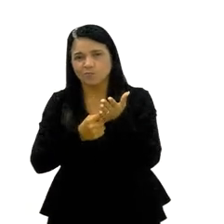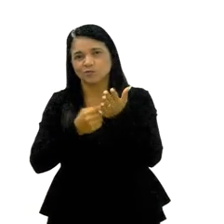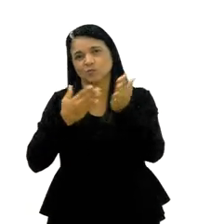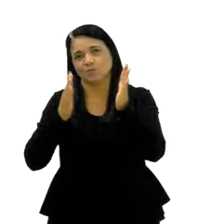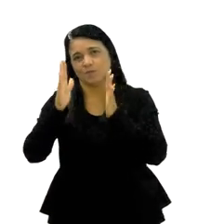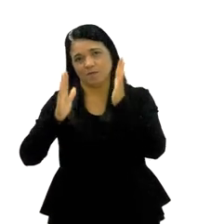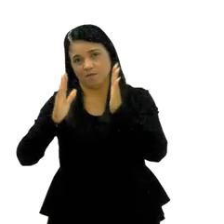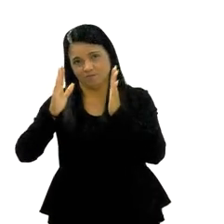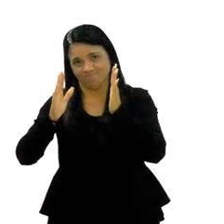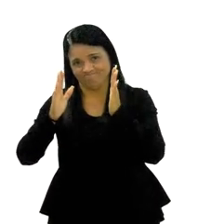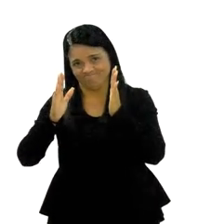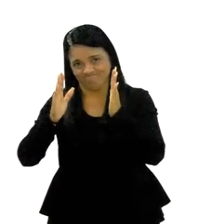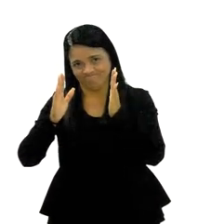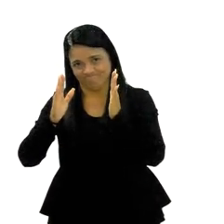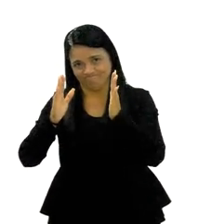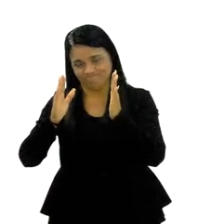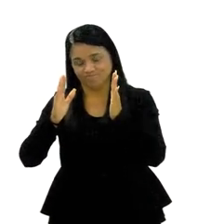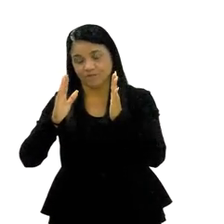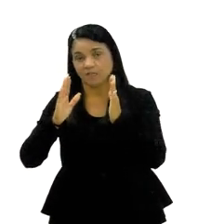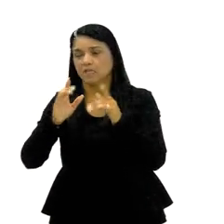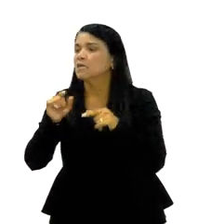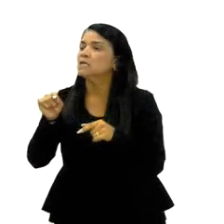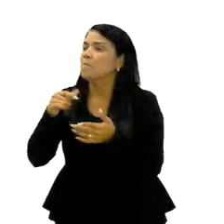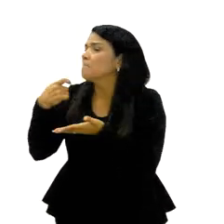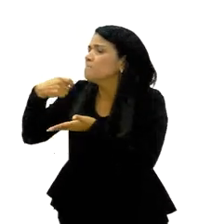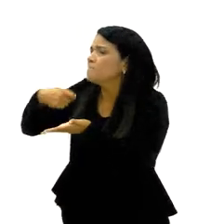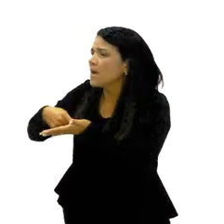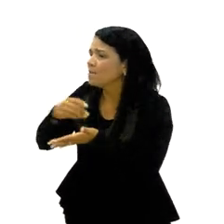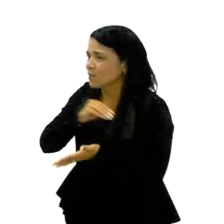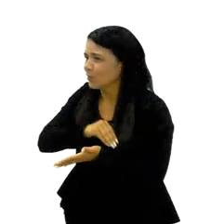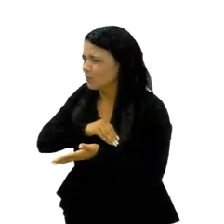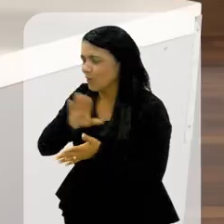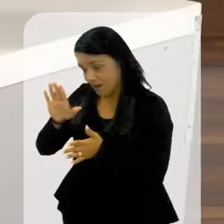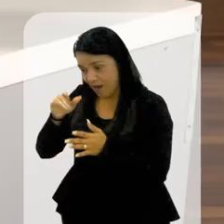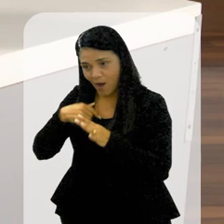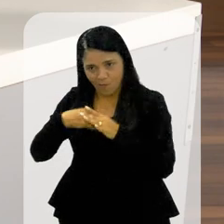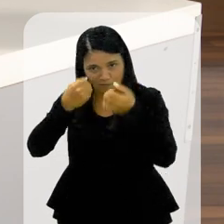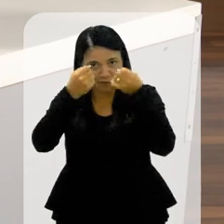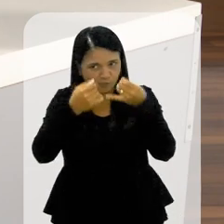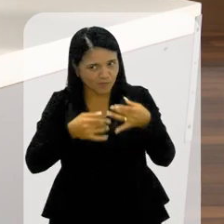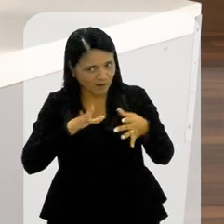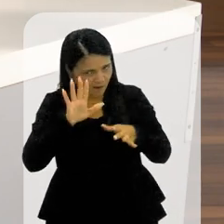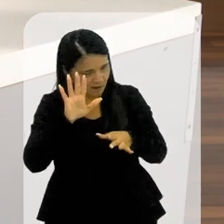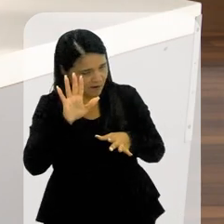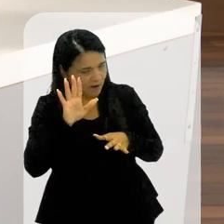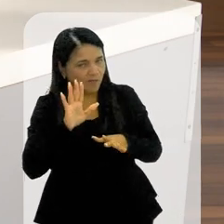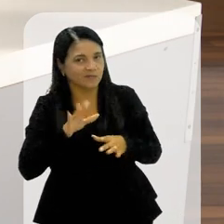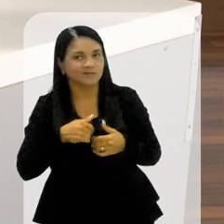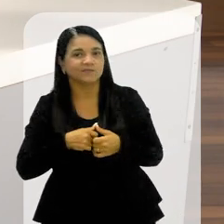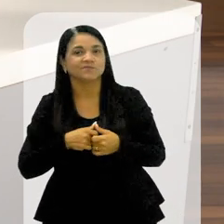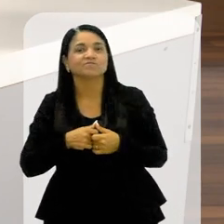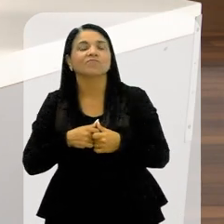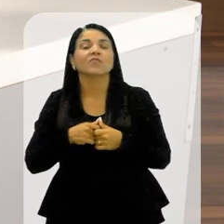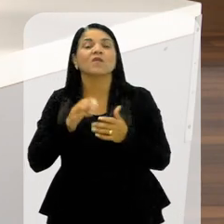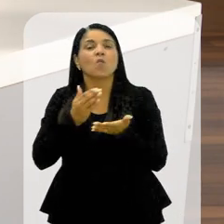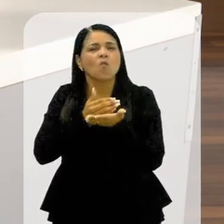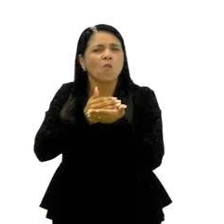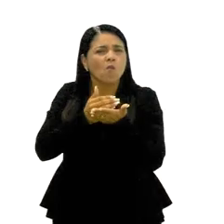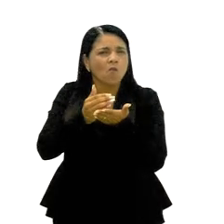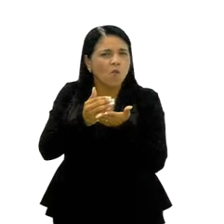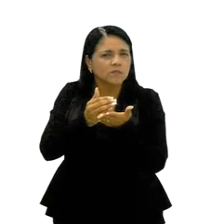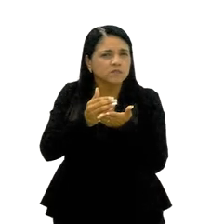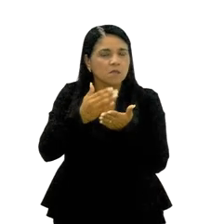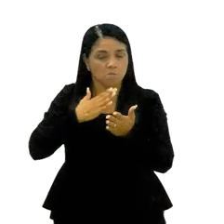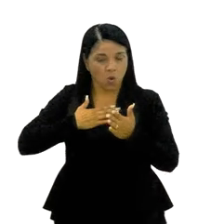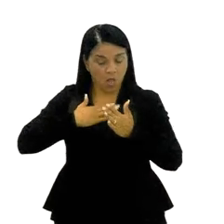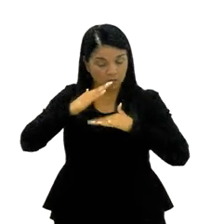de comprometimento com o prazo que as pessoas têm. Mauro, Pagamento. vou entrar nesse fator.